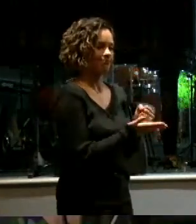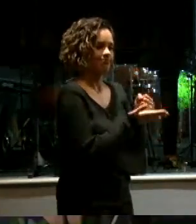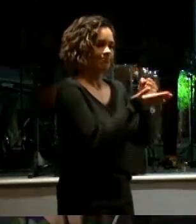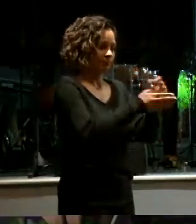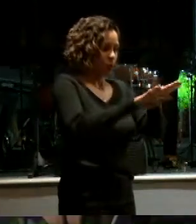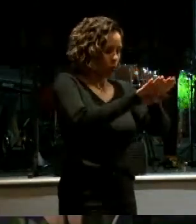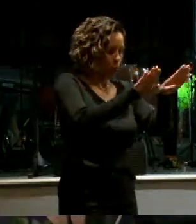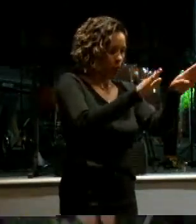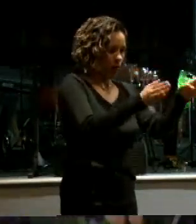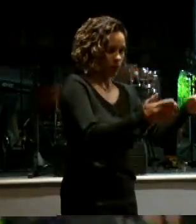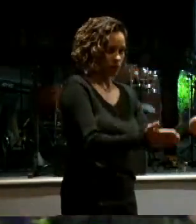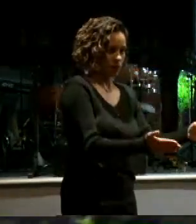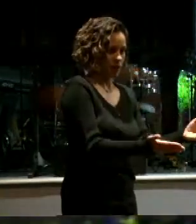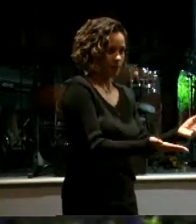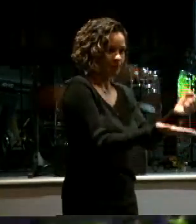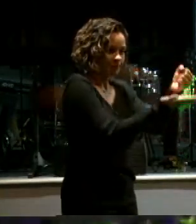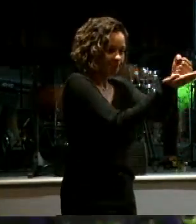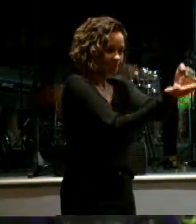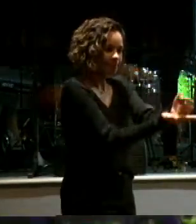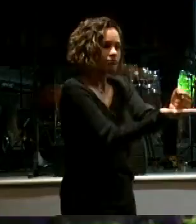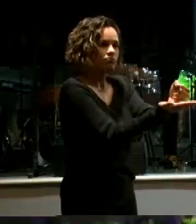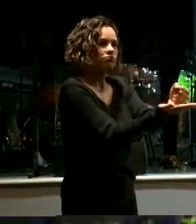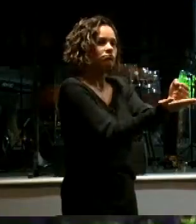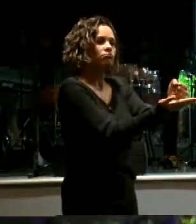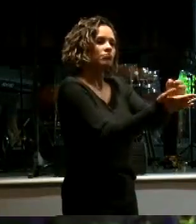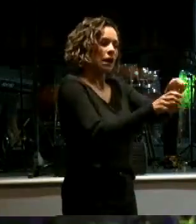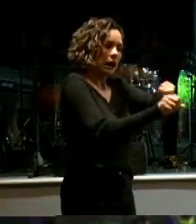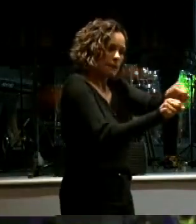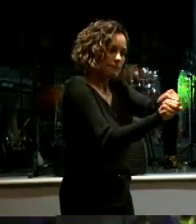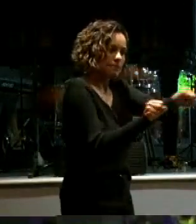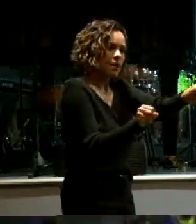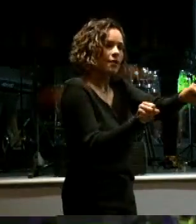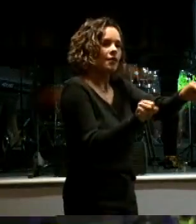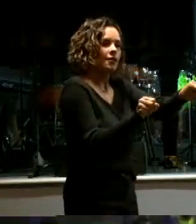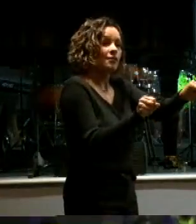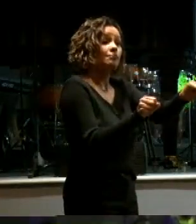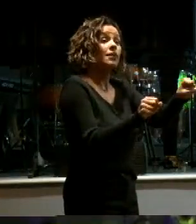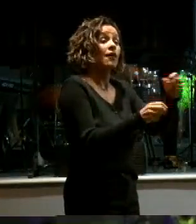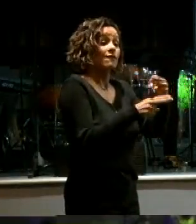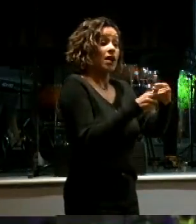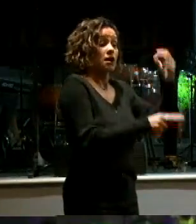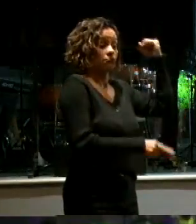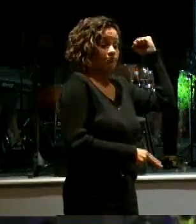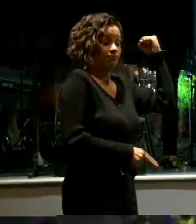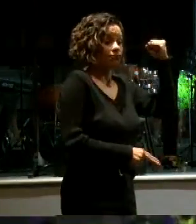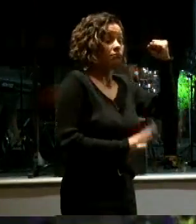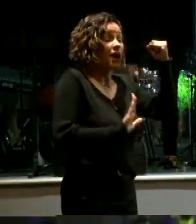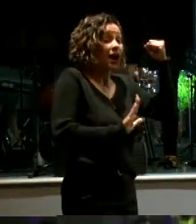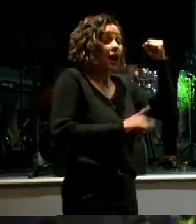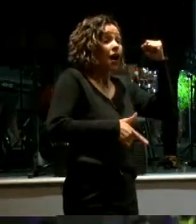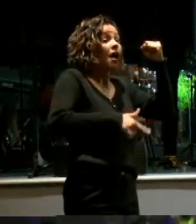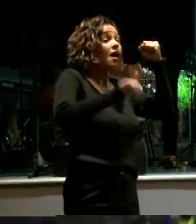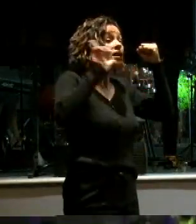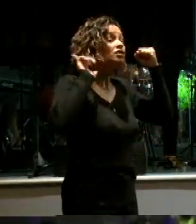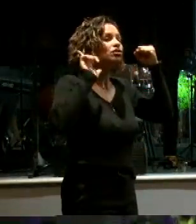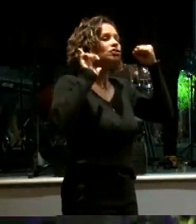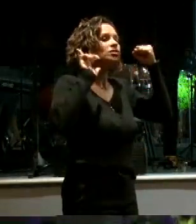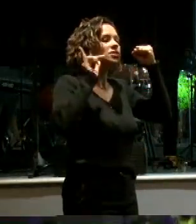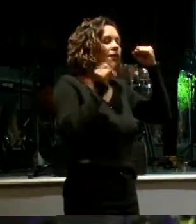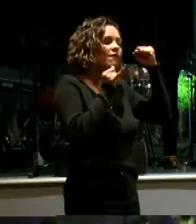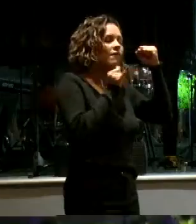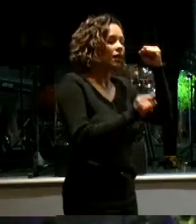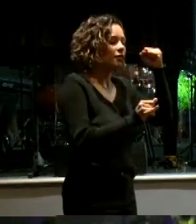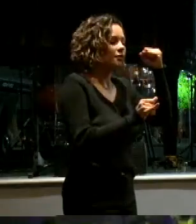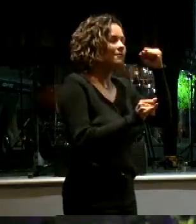levanta o cutelo, mas antes disso, ele fala para o seu filho: Jeová